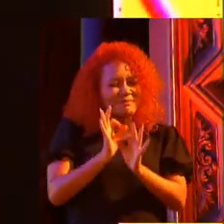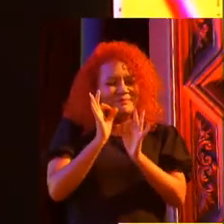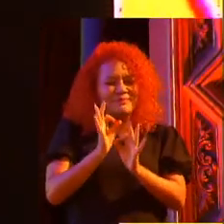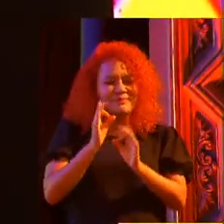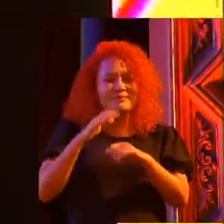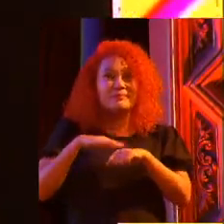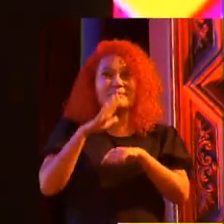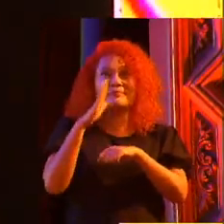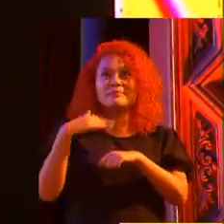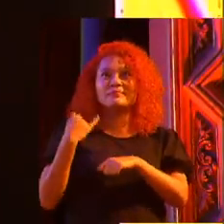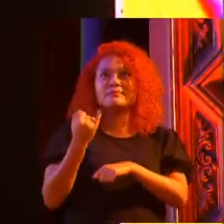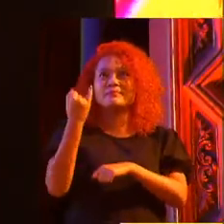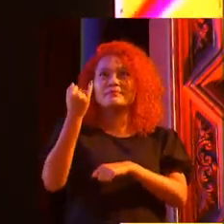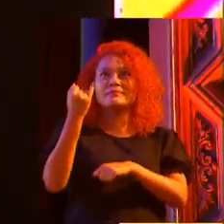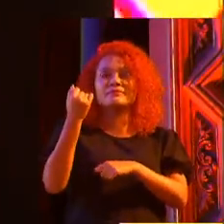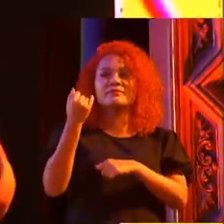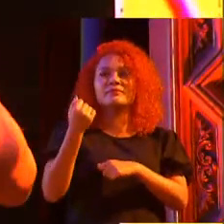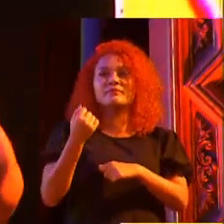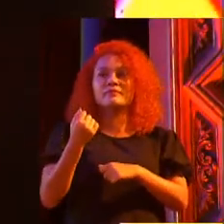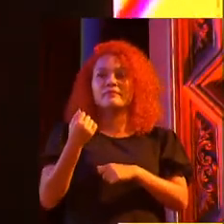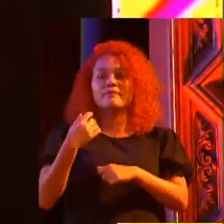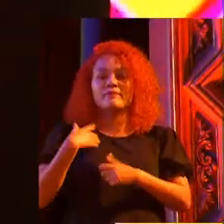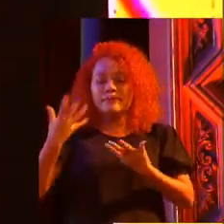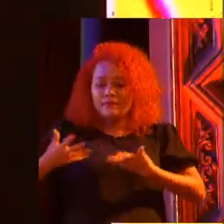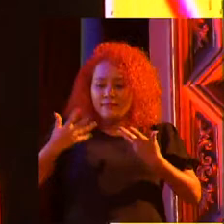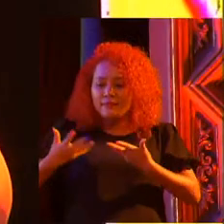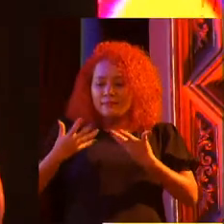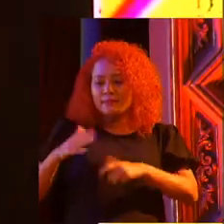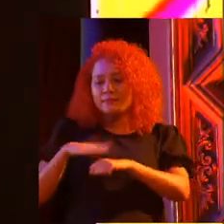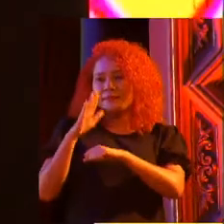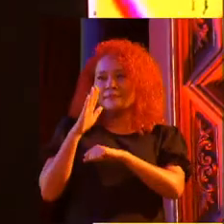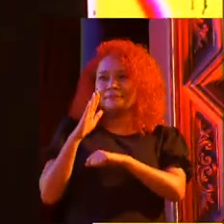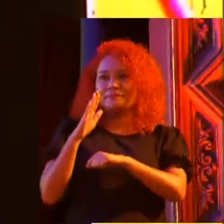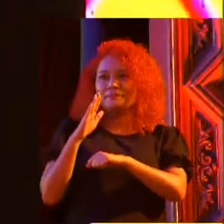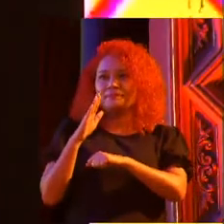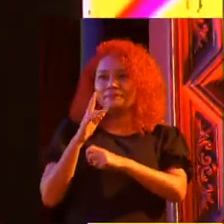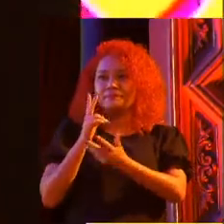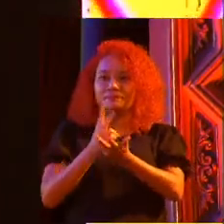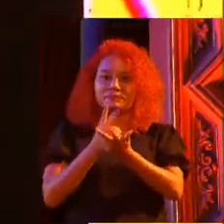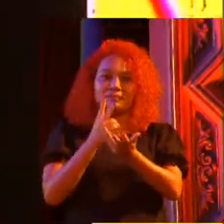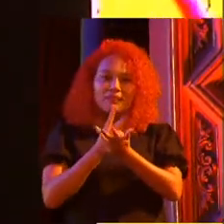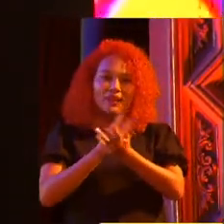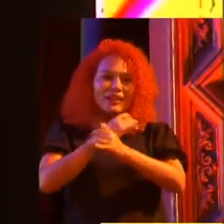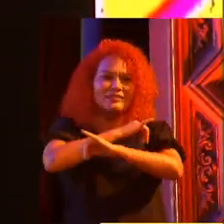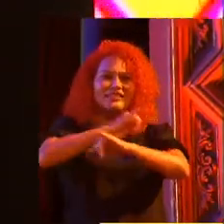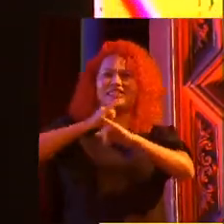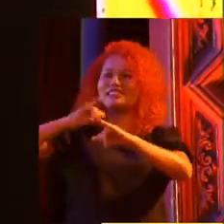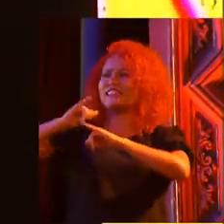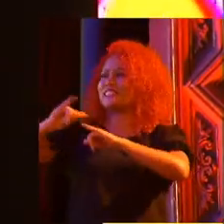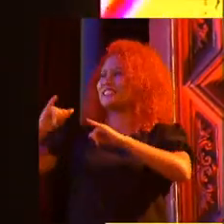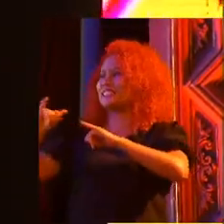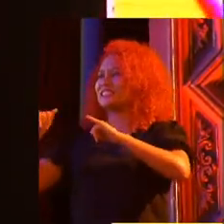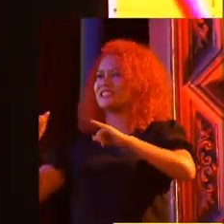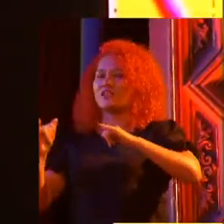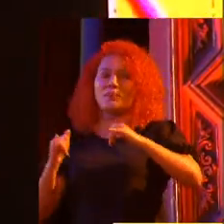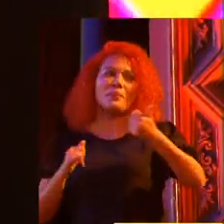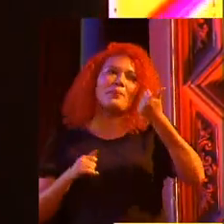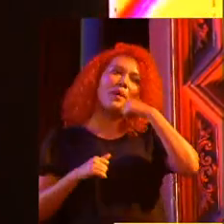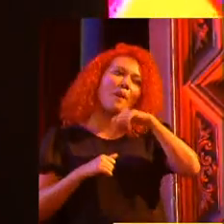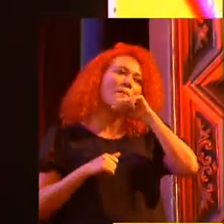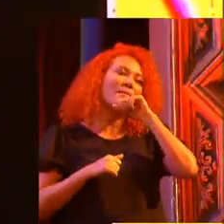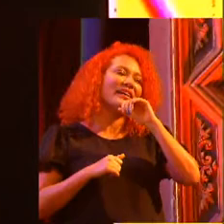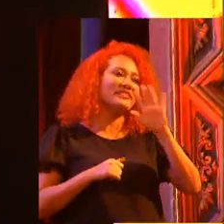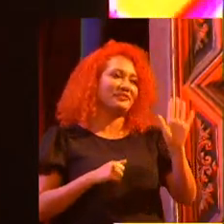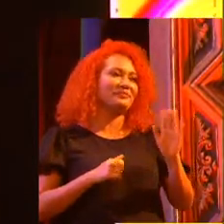meu maior fã, é o meu maior incentivador, ele que sai divulgando para todo mundo, que é meu pai, que está ali, ó, Rubão